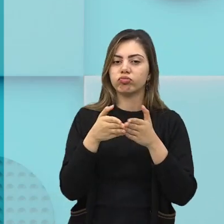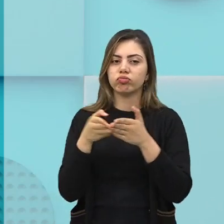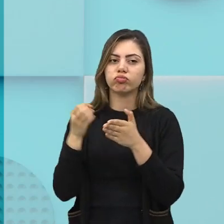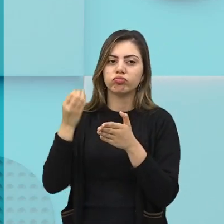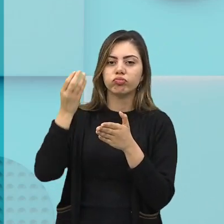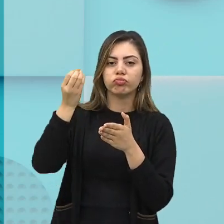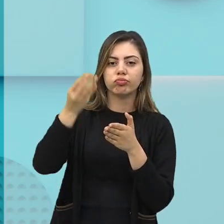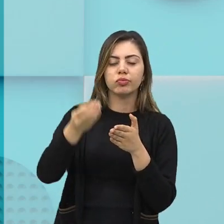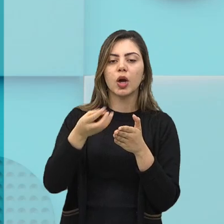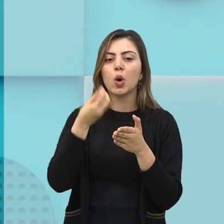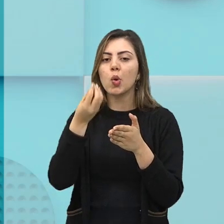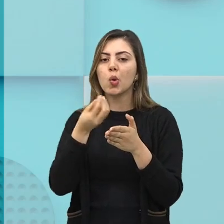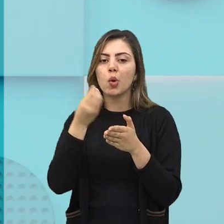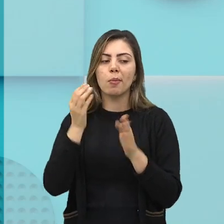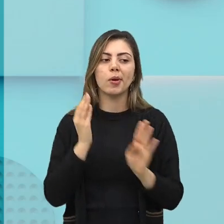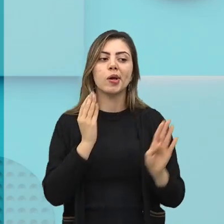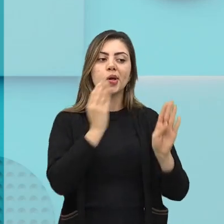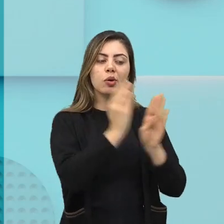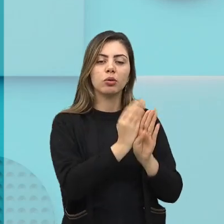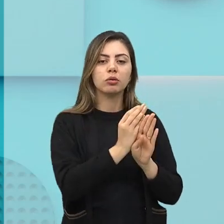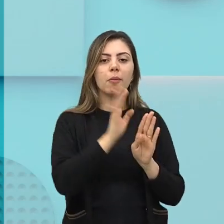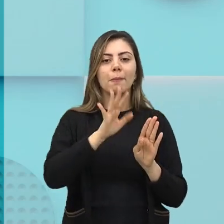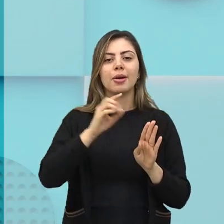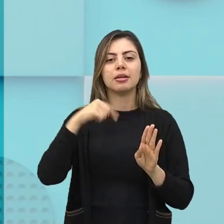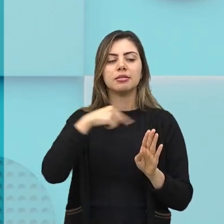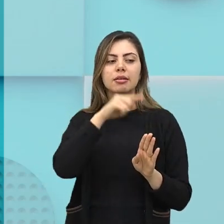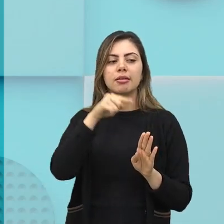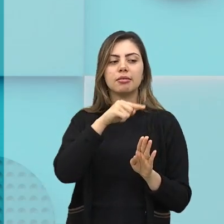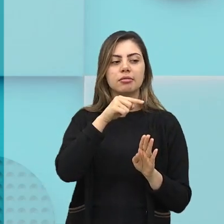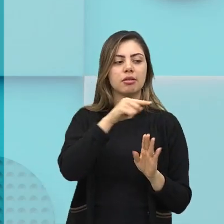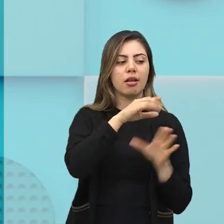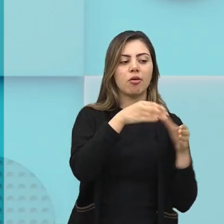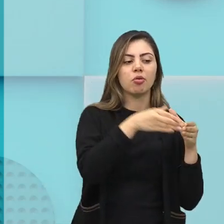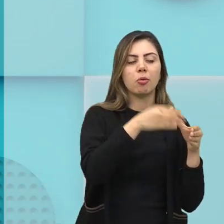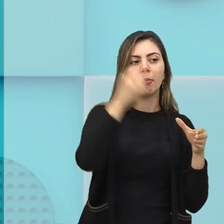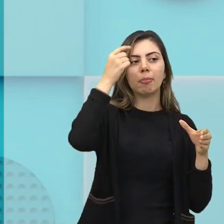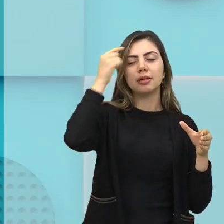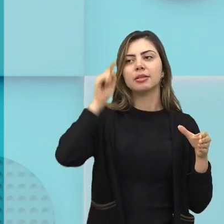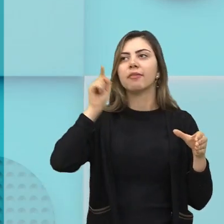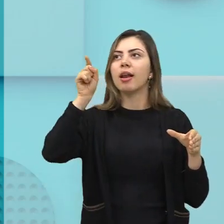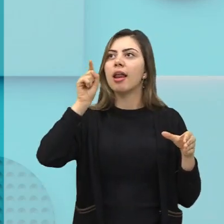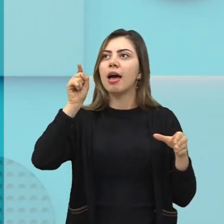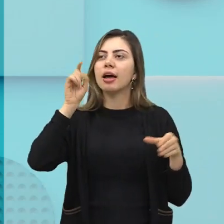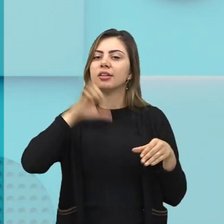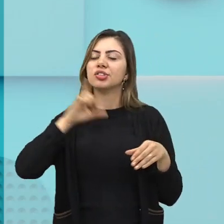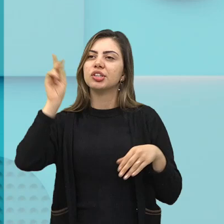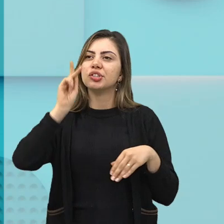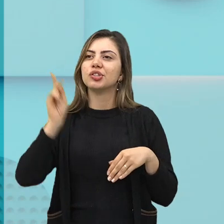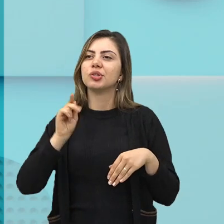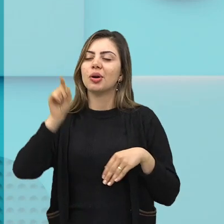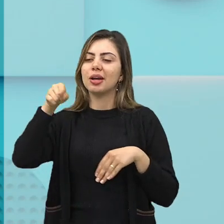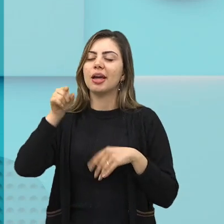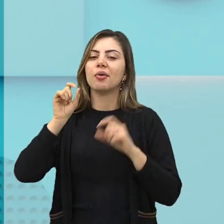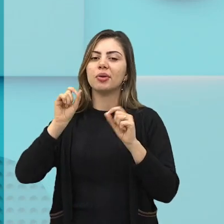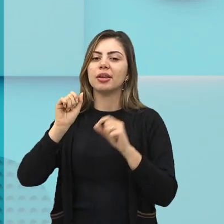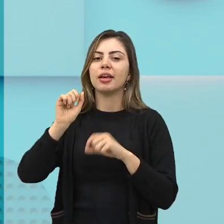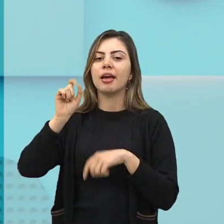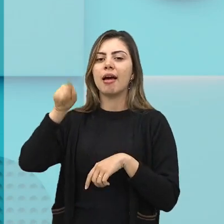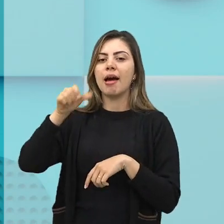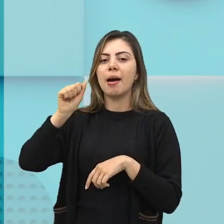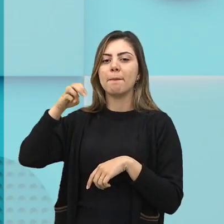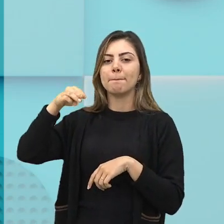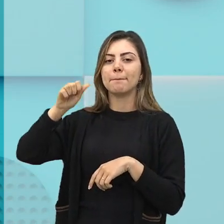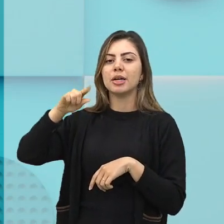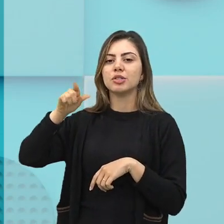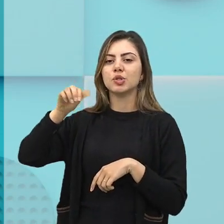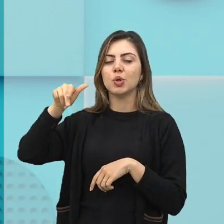eles acabaram fazendo a associação entre as Icamiabas e as Amazonas, que eram essas guerreiras lá antigas, que